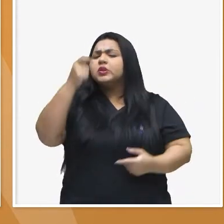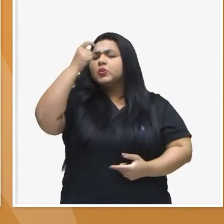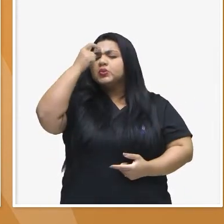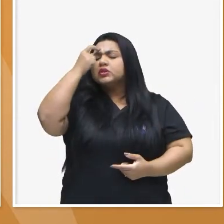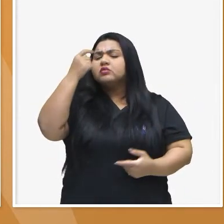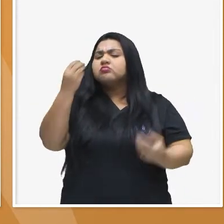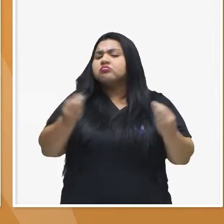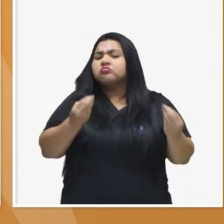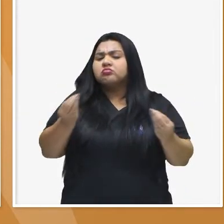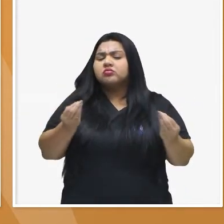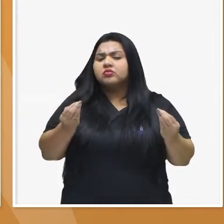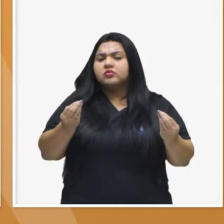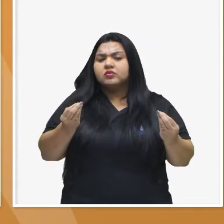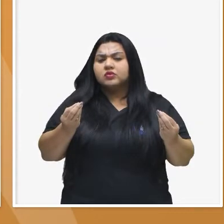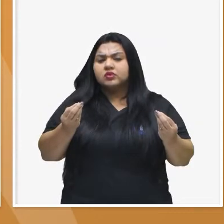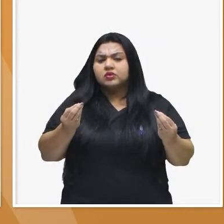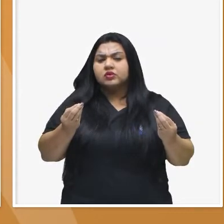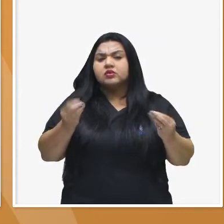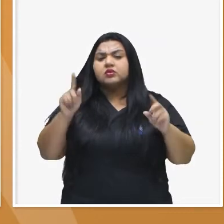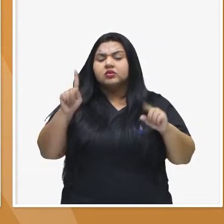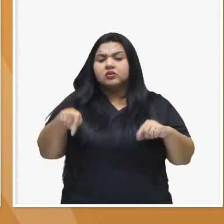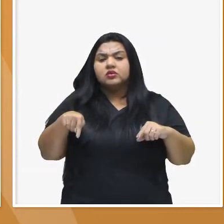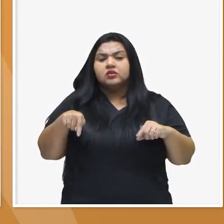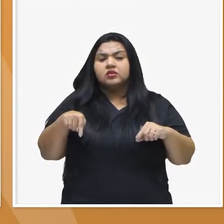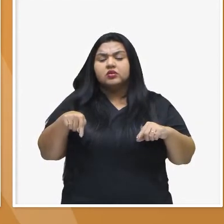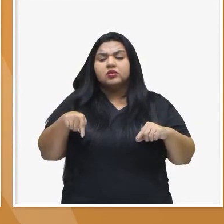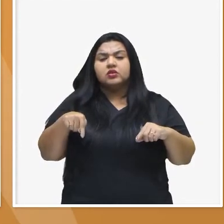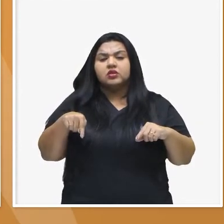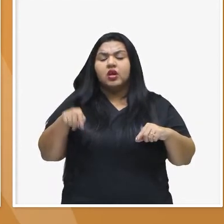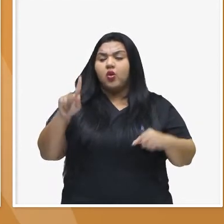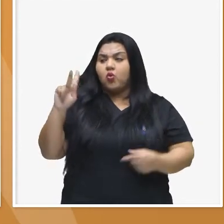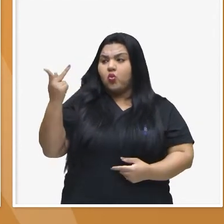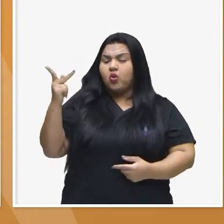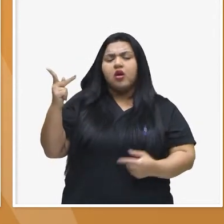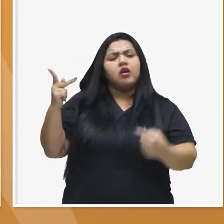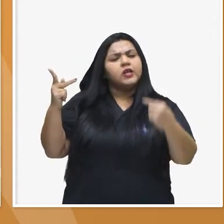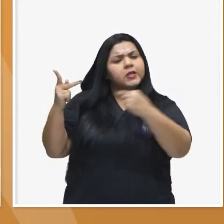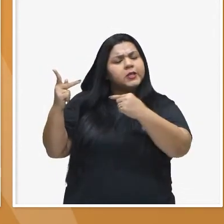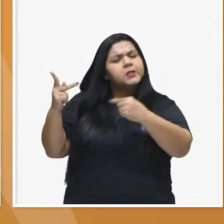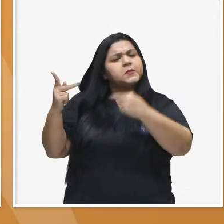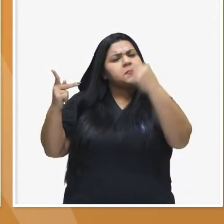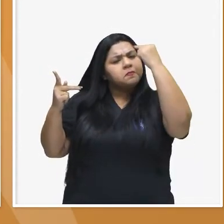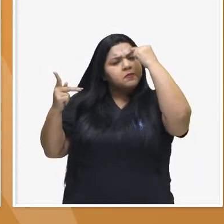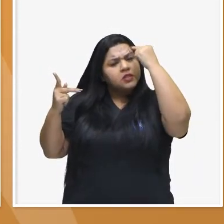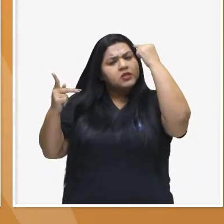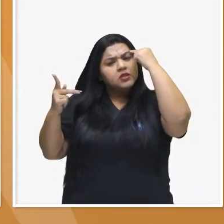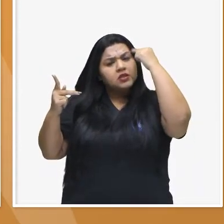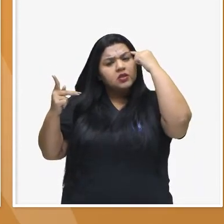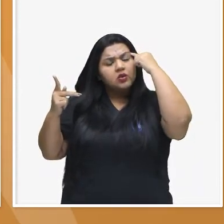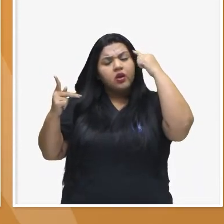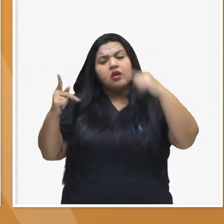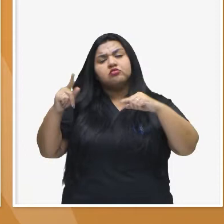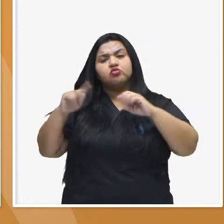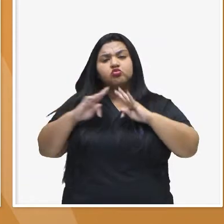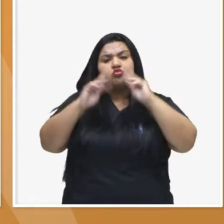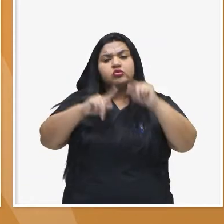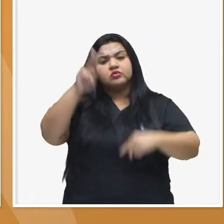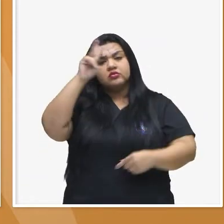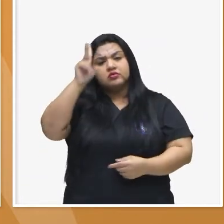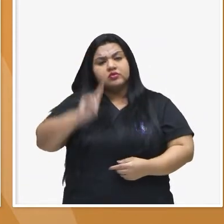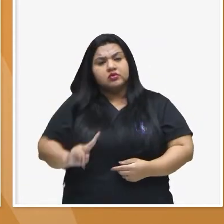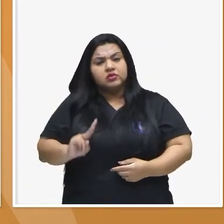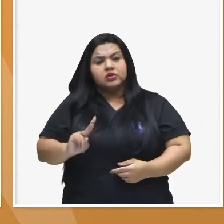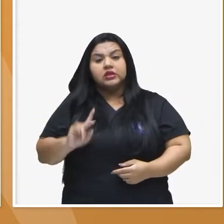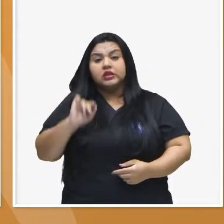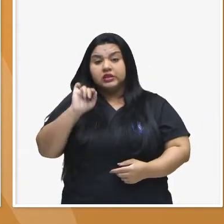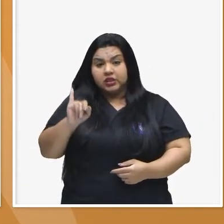fica? Então foi essa questão que levou Hegel a problematizar essa história toda, né? Se